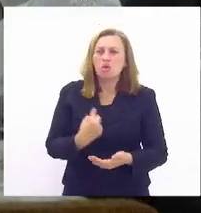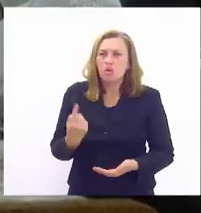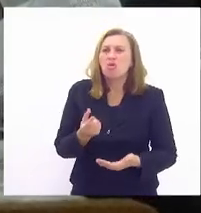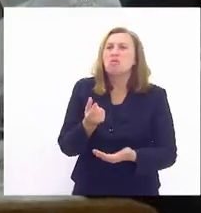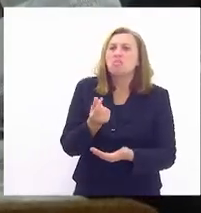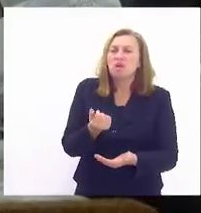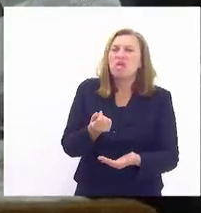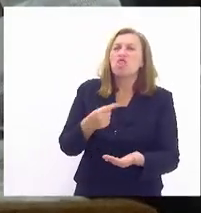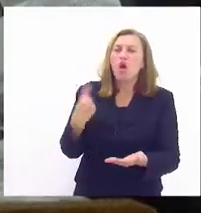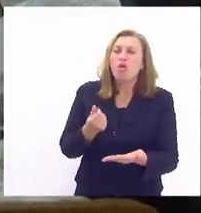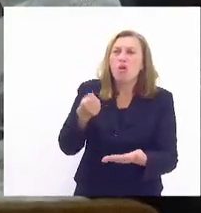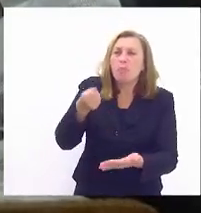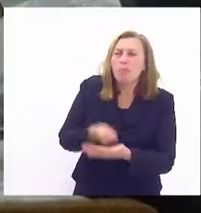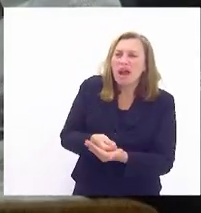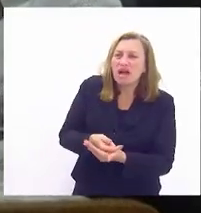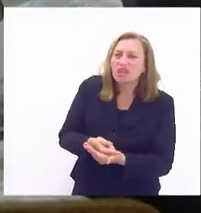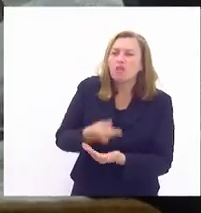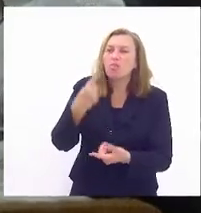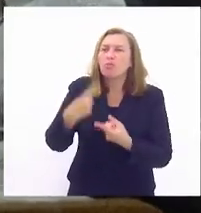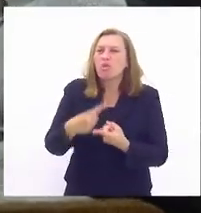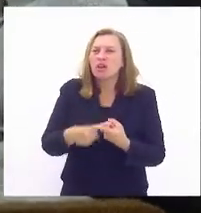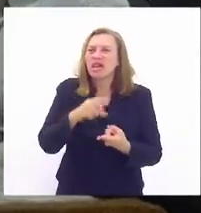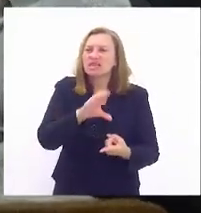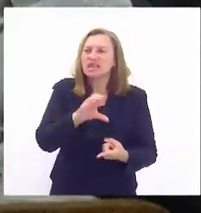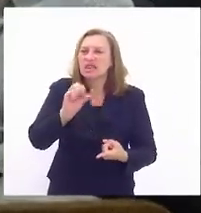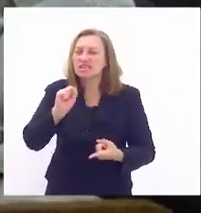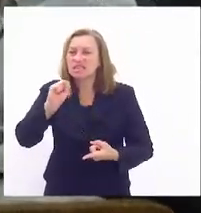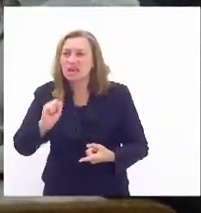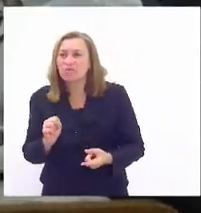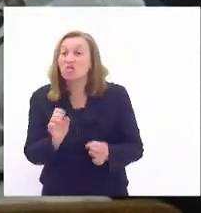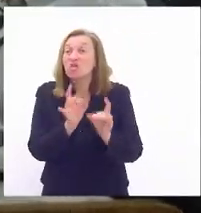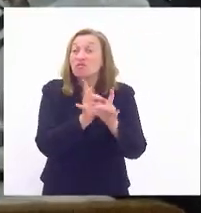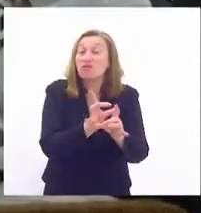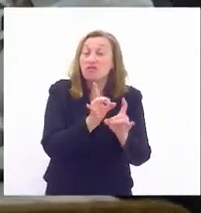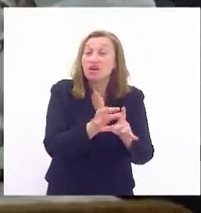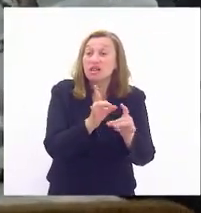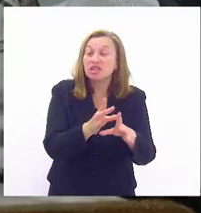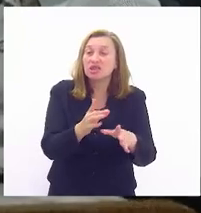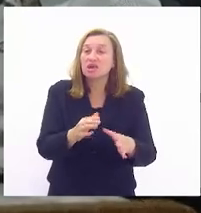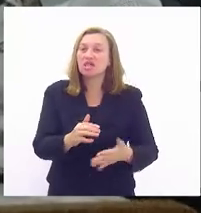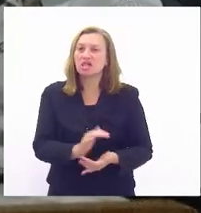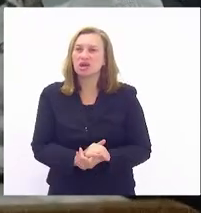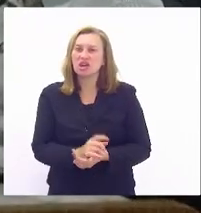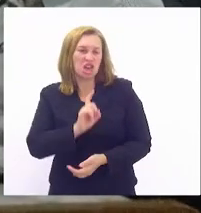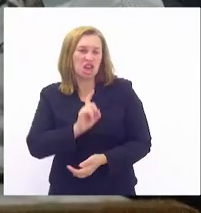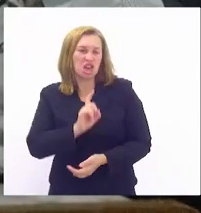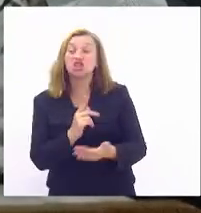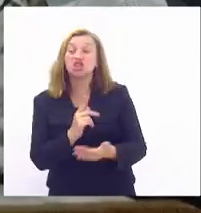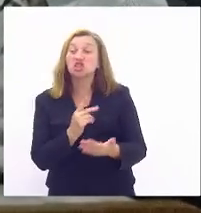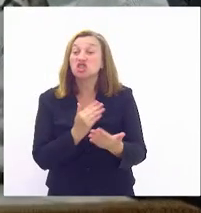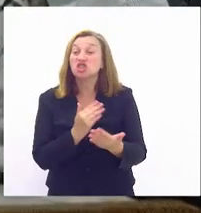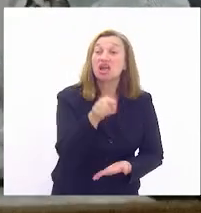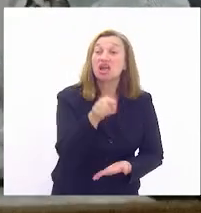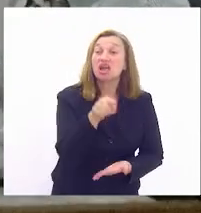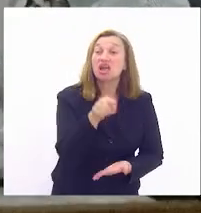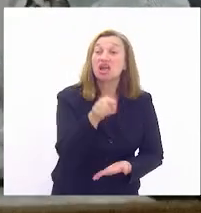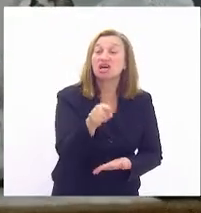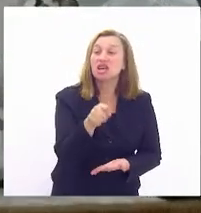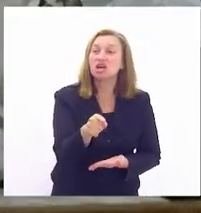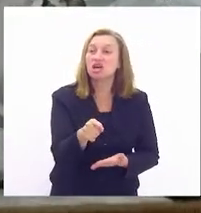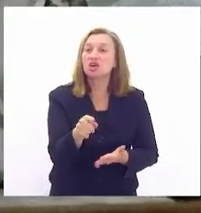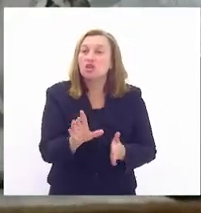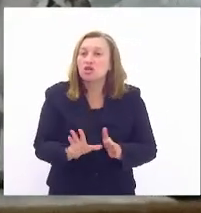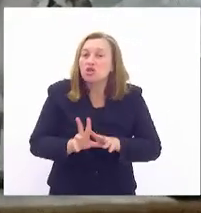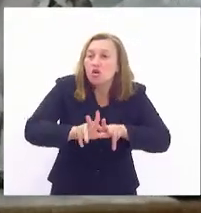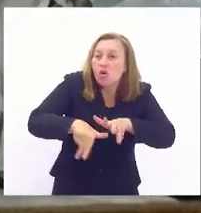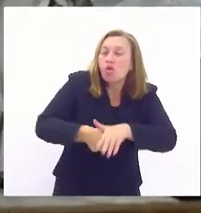pagando porque a CSN foi privatizada e a covardia começou ali. O golpe que foi